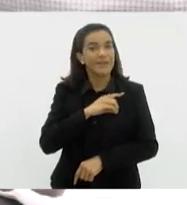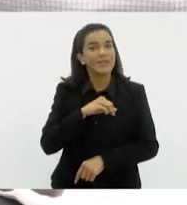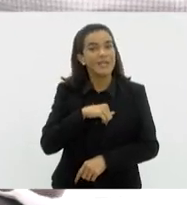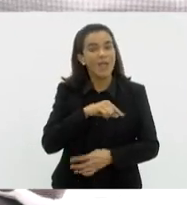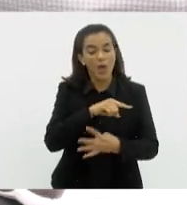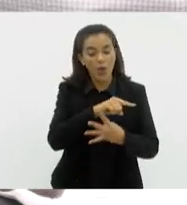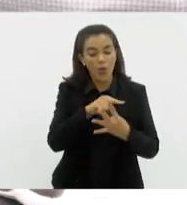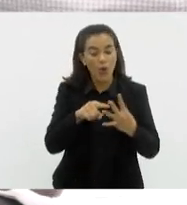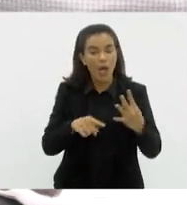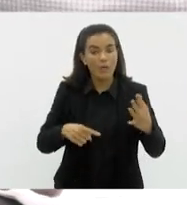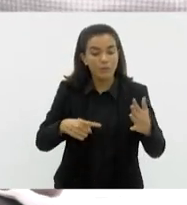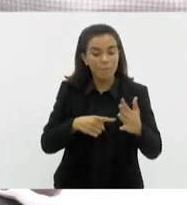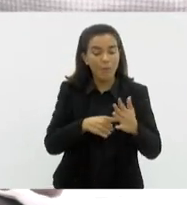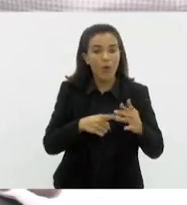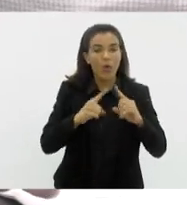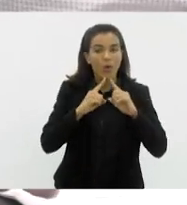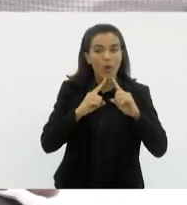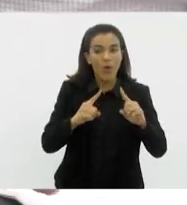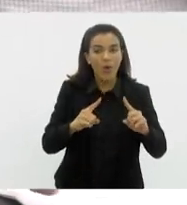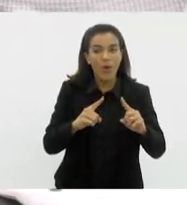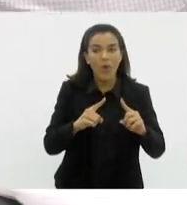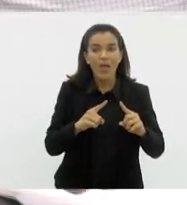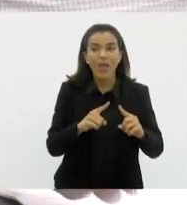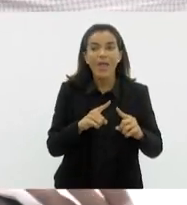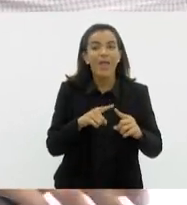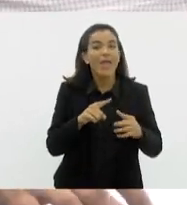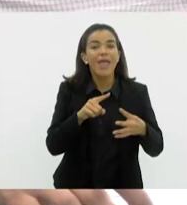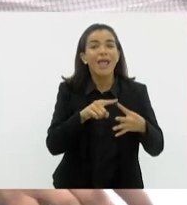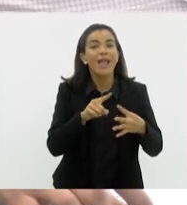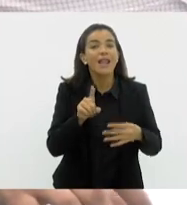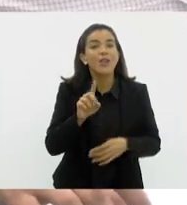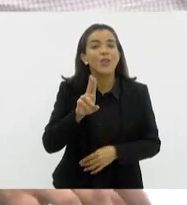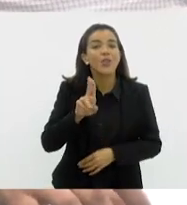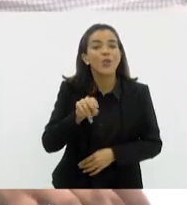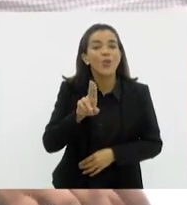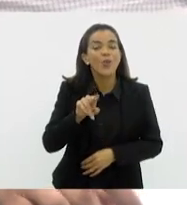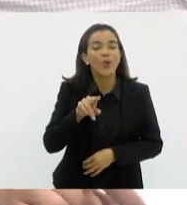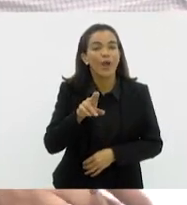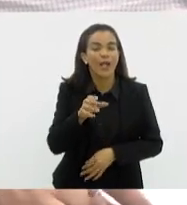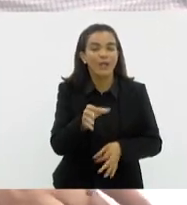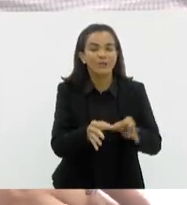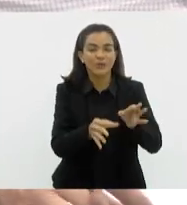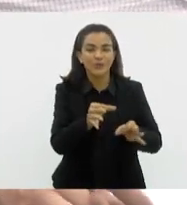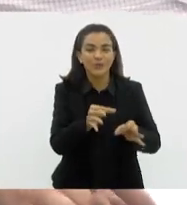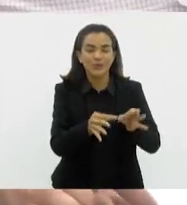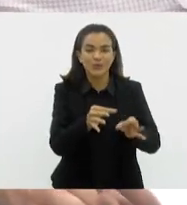pessoa, ele era considerado primário nos 4. E os delegados